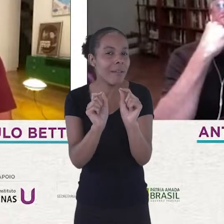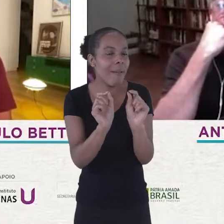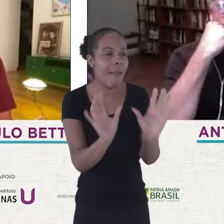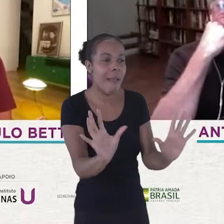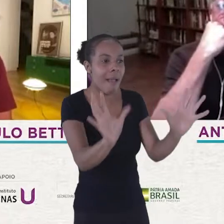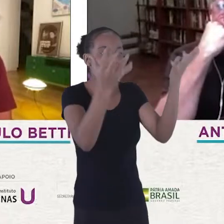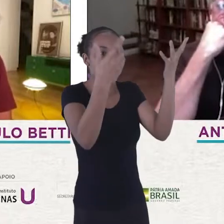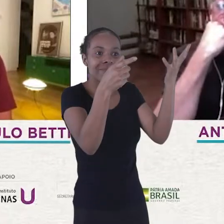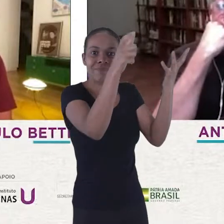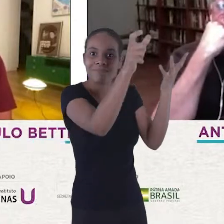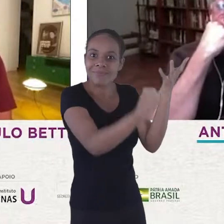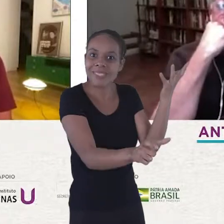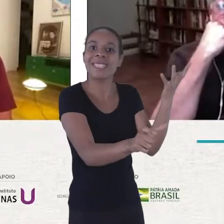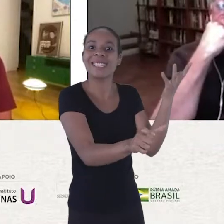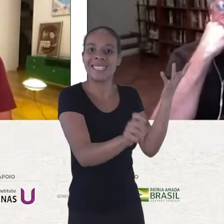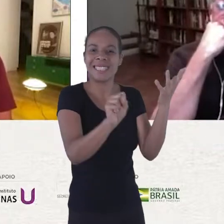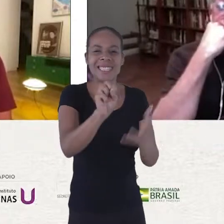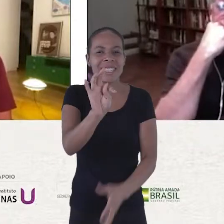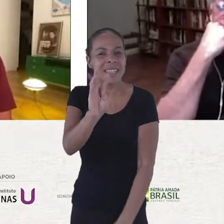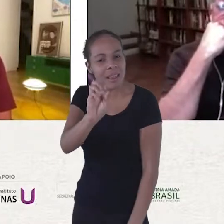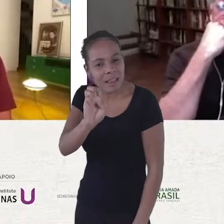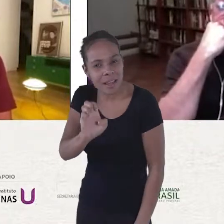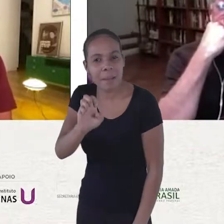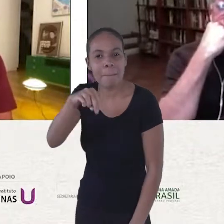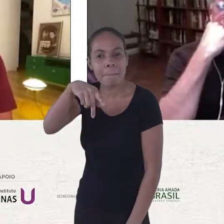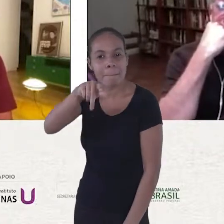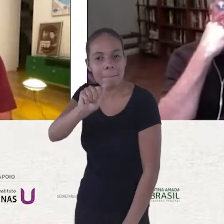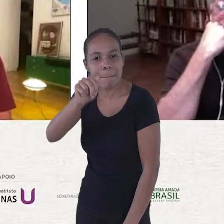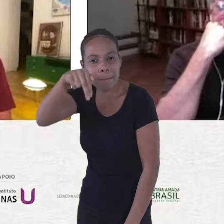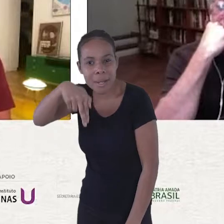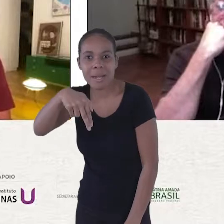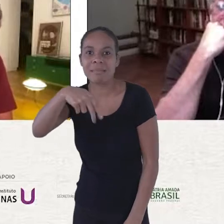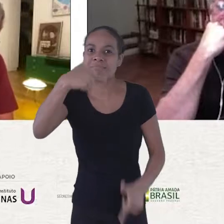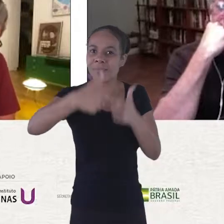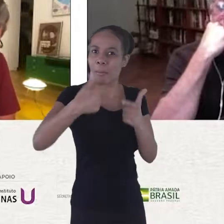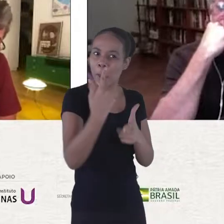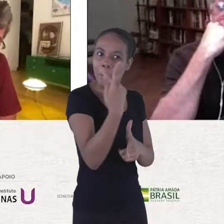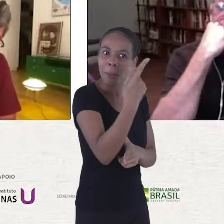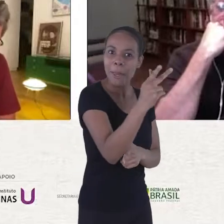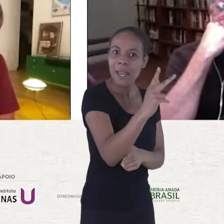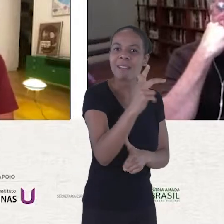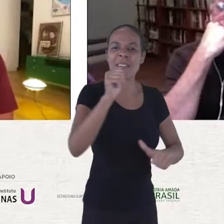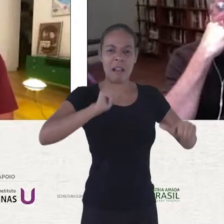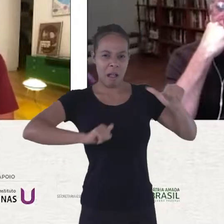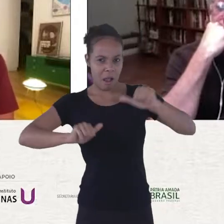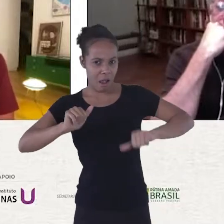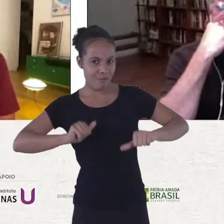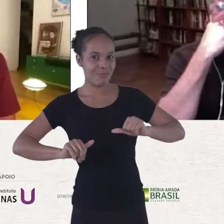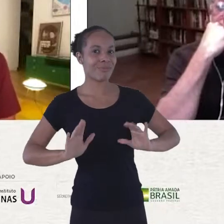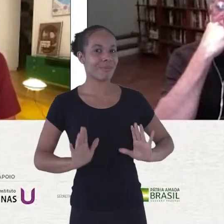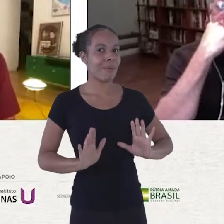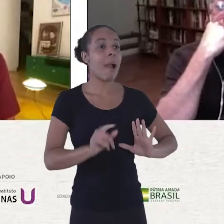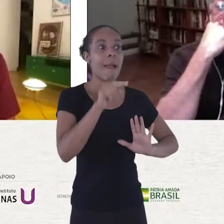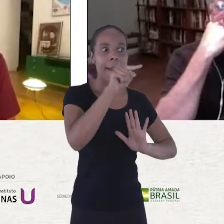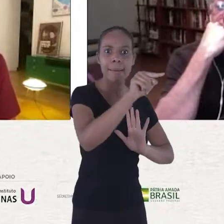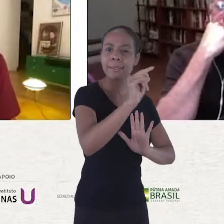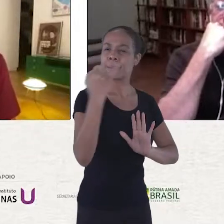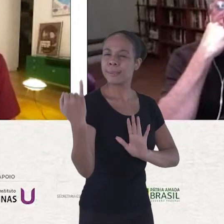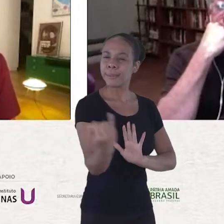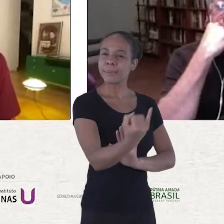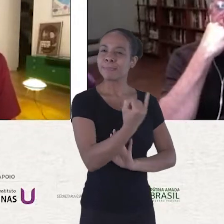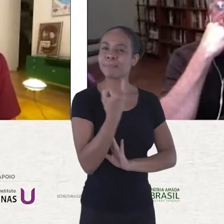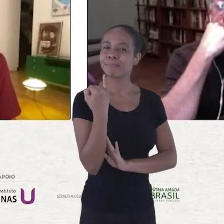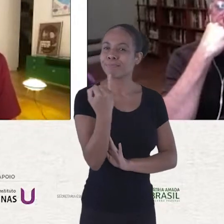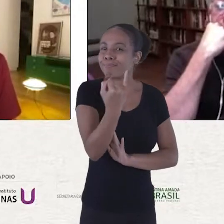amigo nosso, ator, e principalmente, como o Graça disse também, eu tinha até anotado isso, a importância que ele